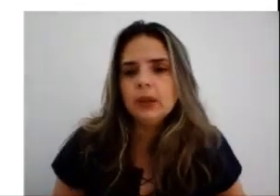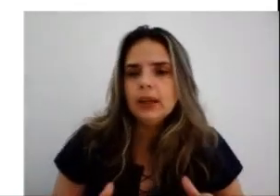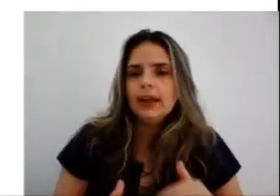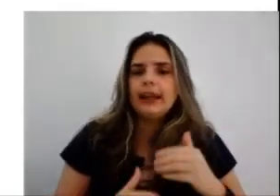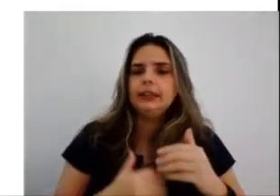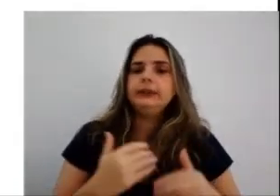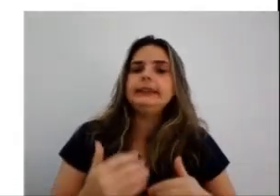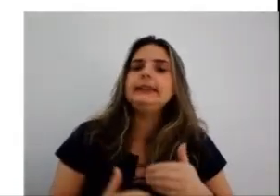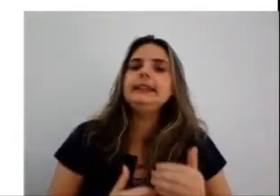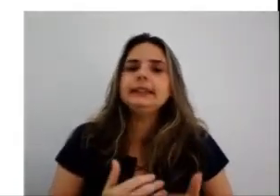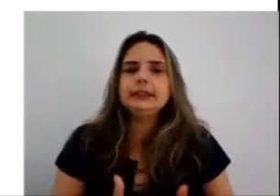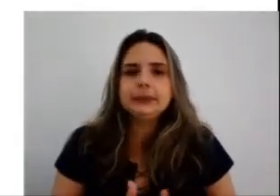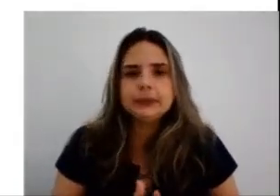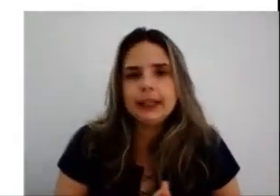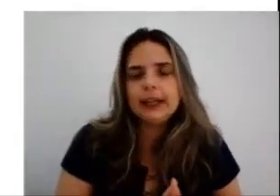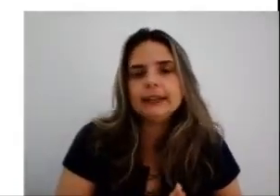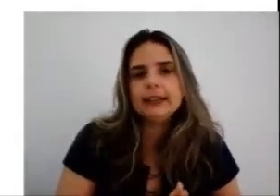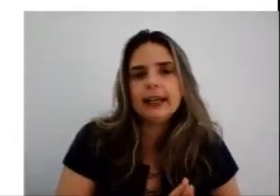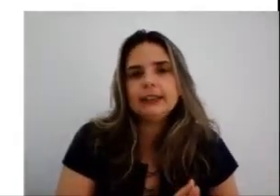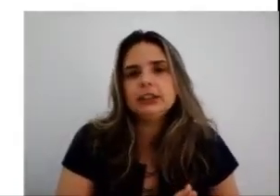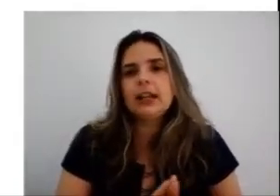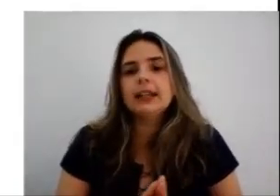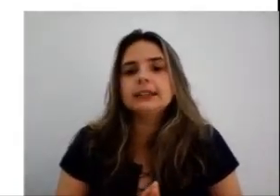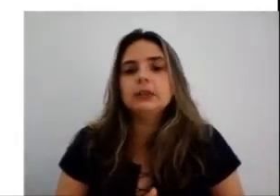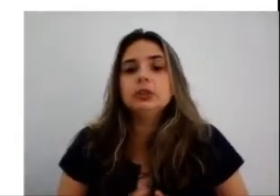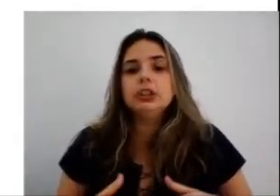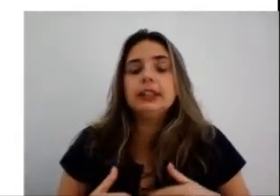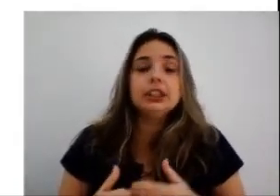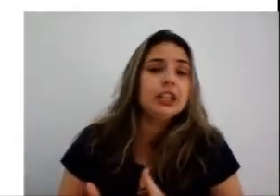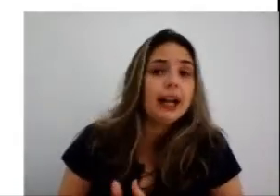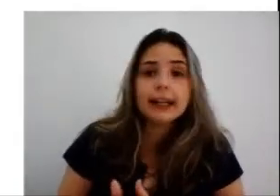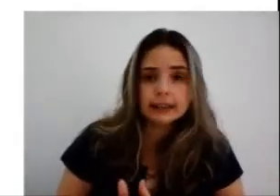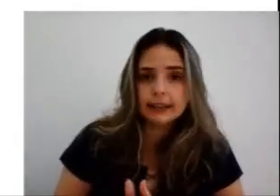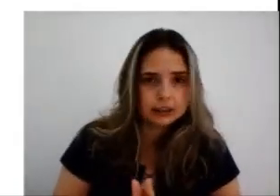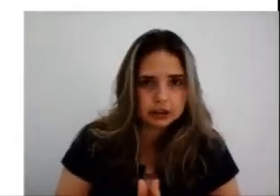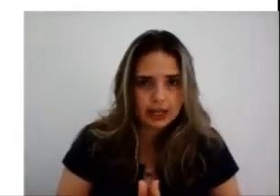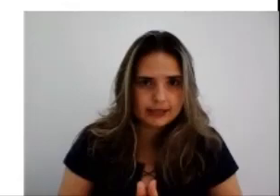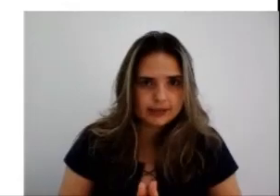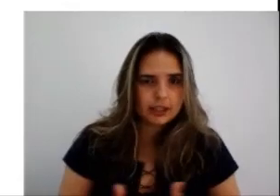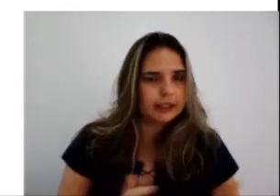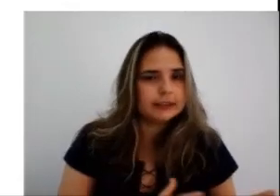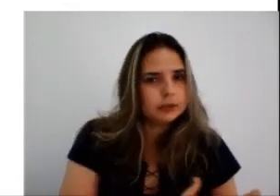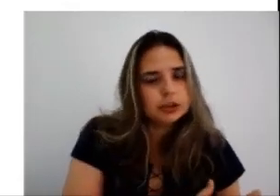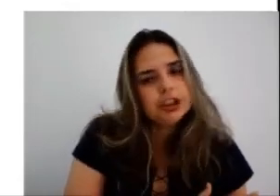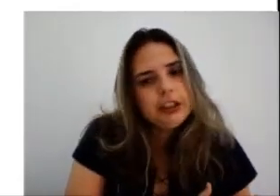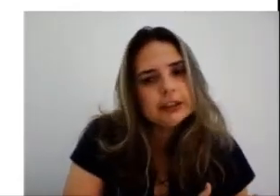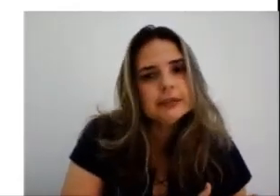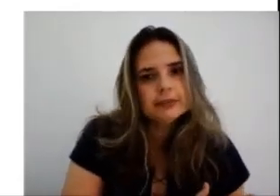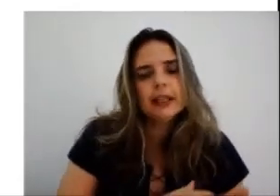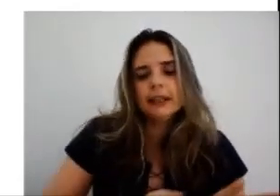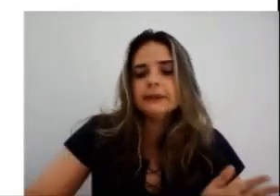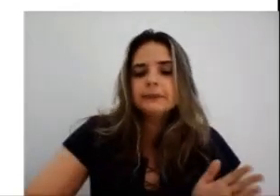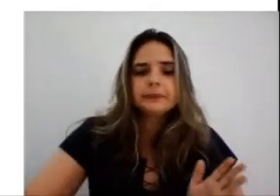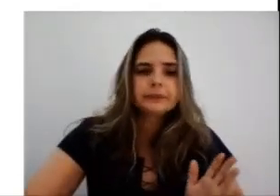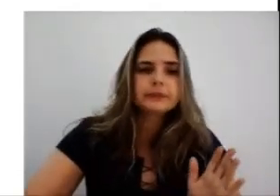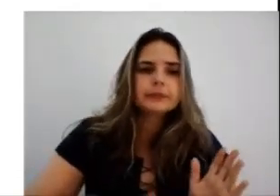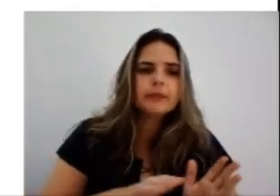Brasil, é ali o início, né, da instalação de energia elétrica nas casas, que até então não tinha,